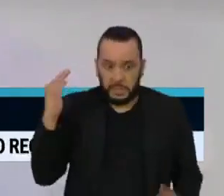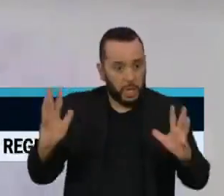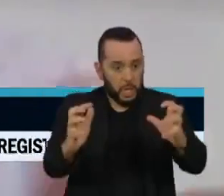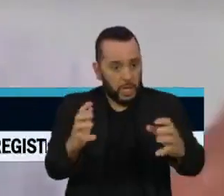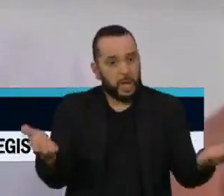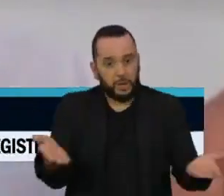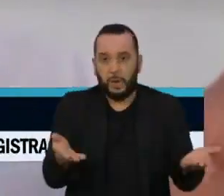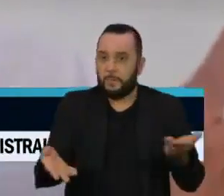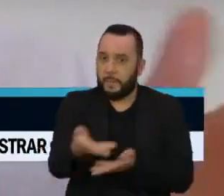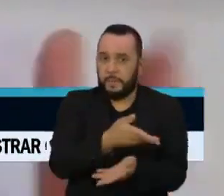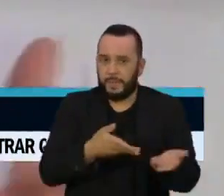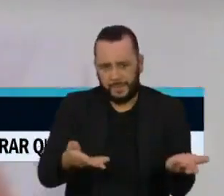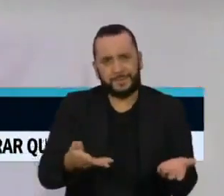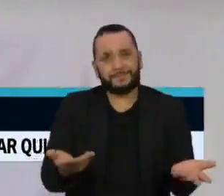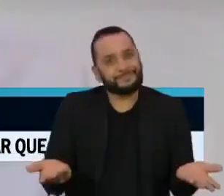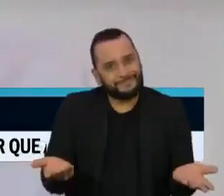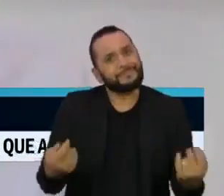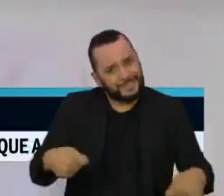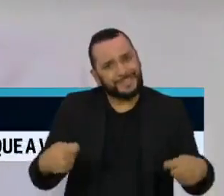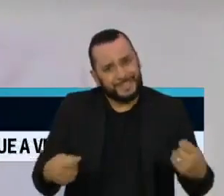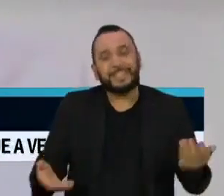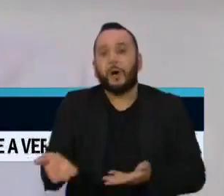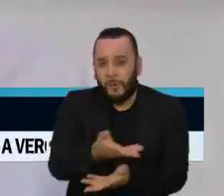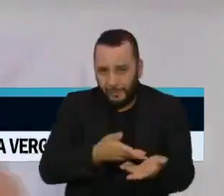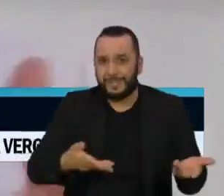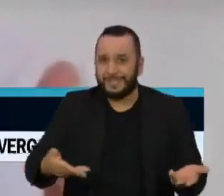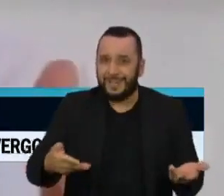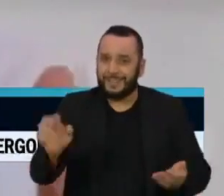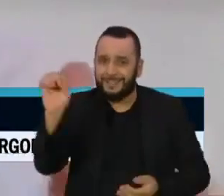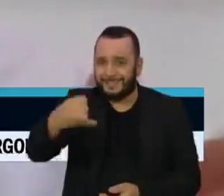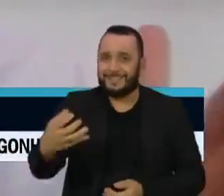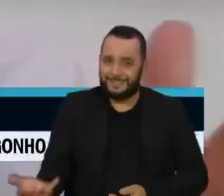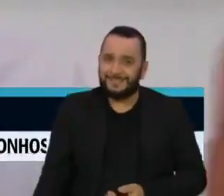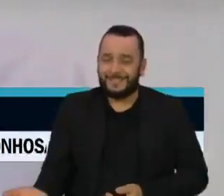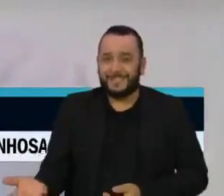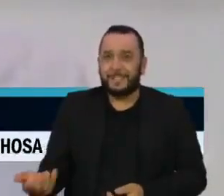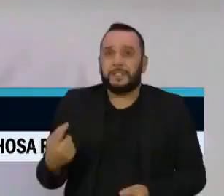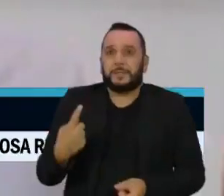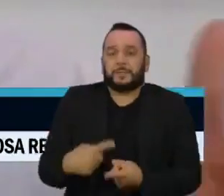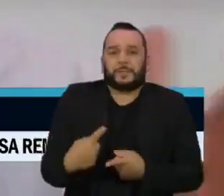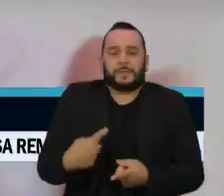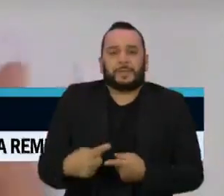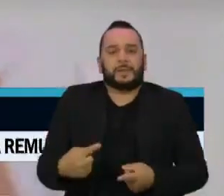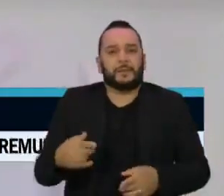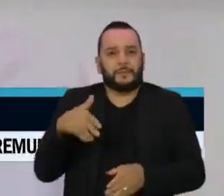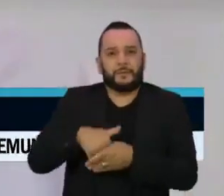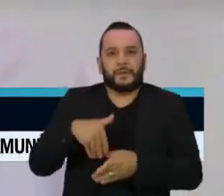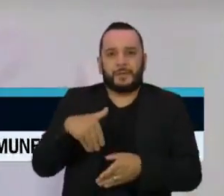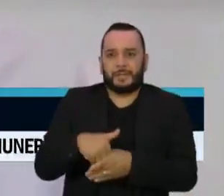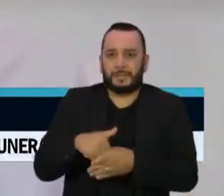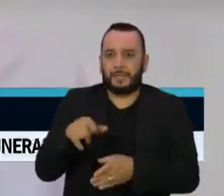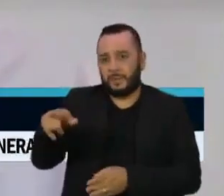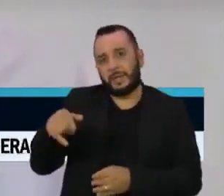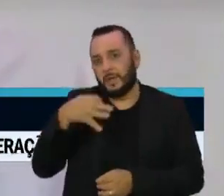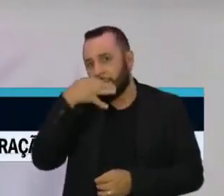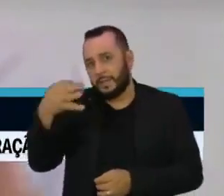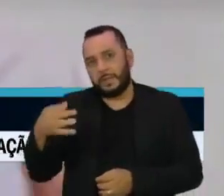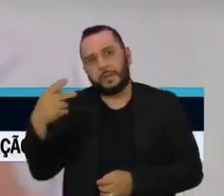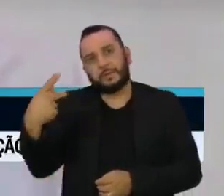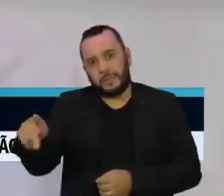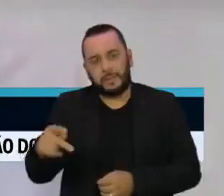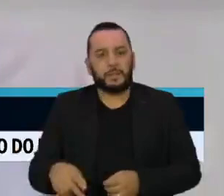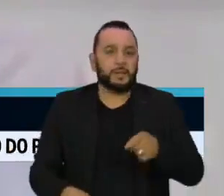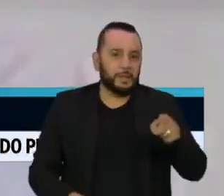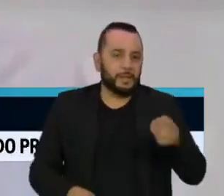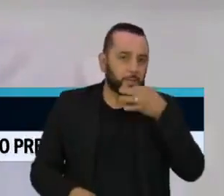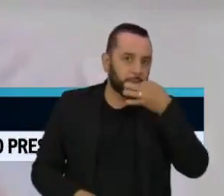Não é, porque tem menos que conversar. Na próxima eleição, você vai ter um alinhamento, eu vou ter outro, né? Eu vou estar